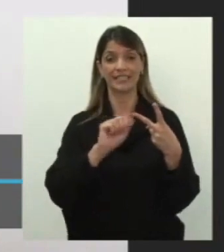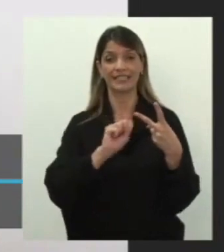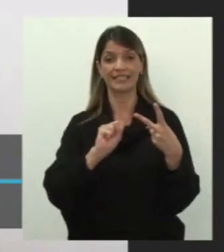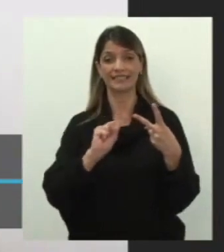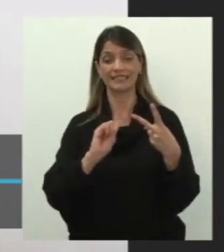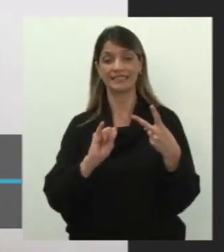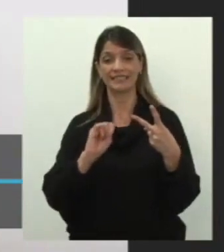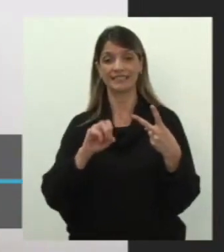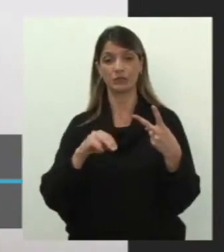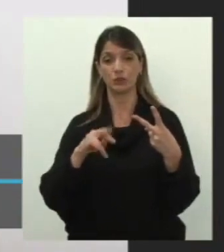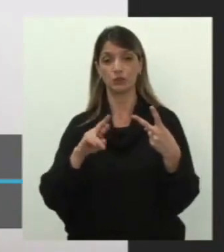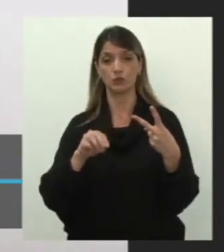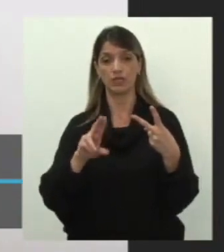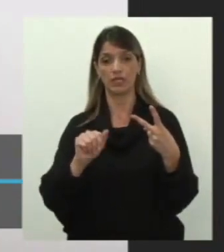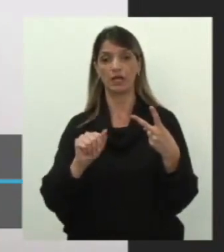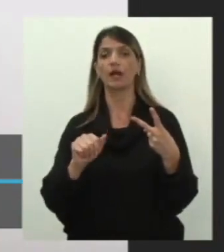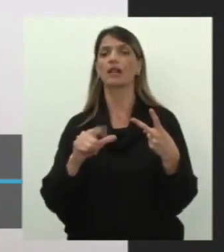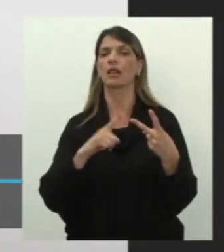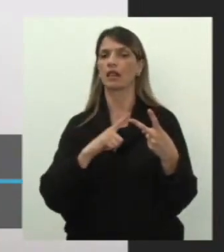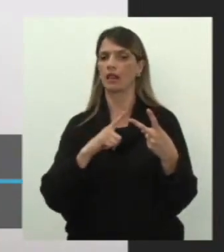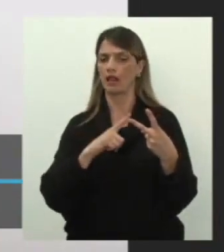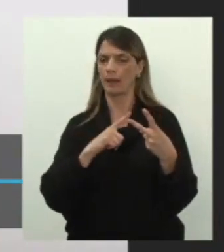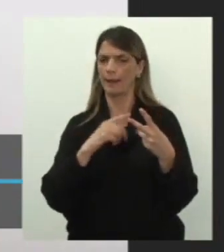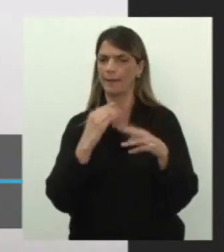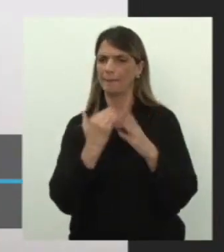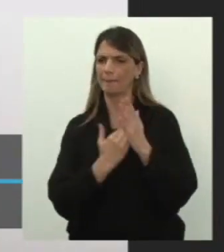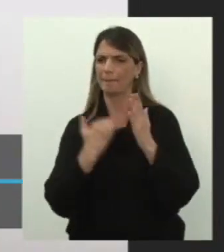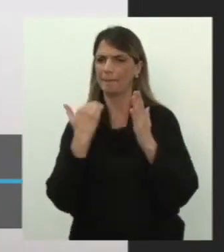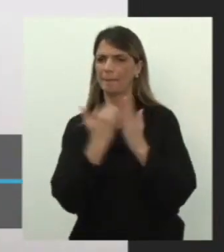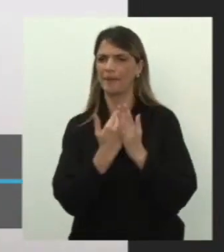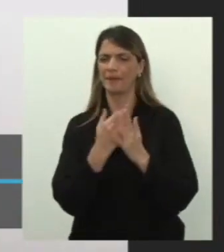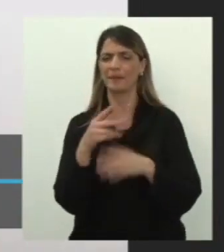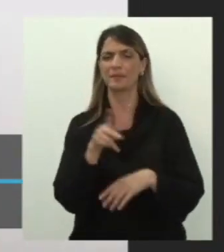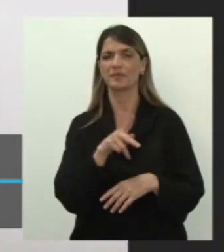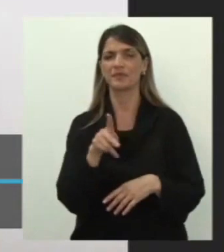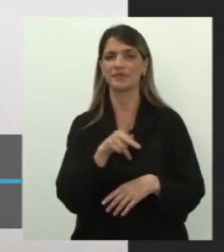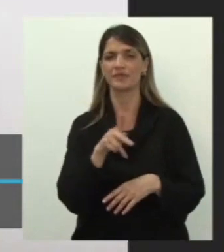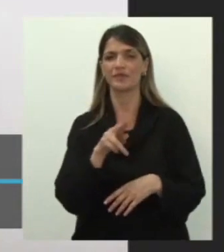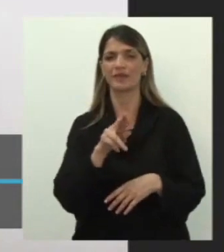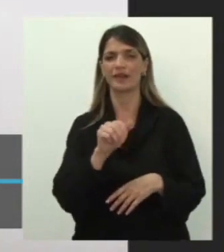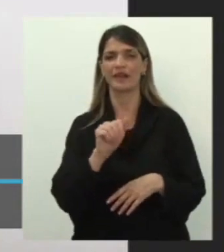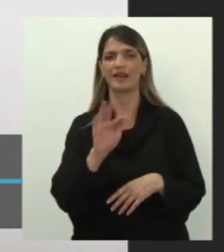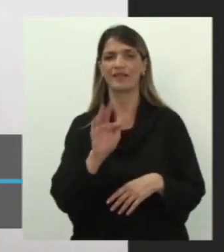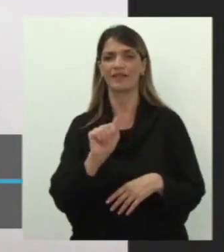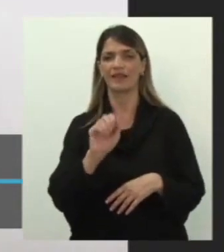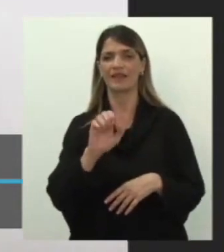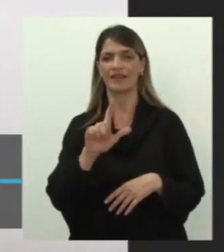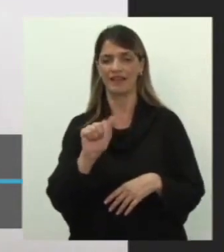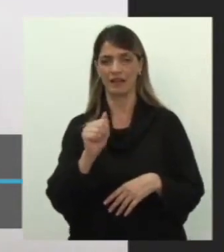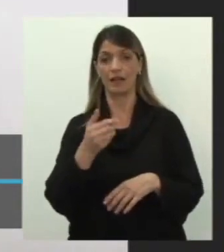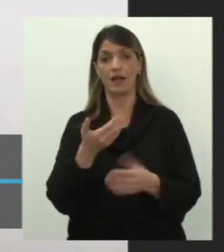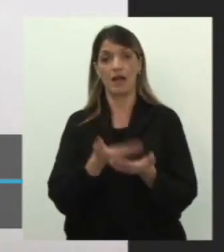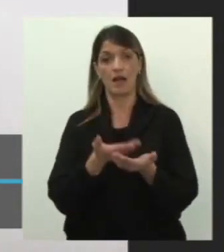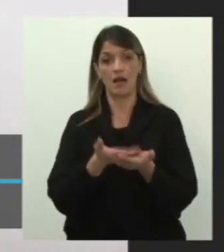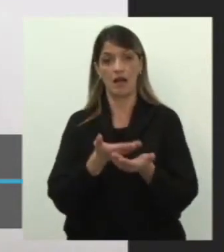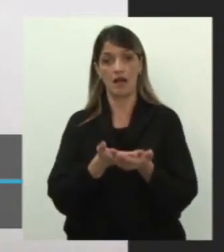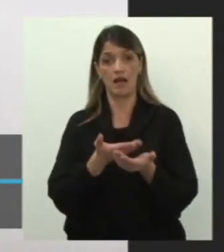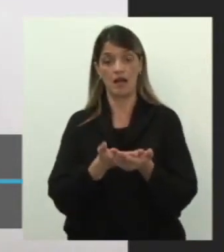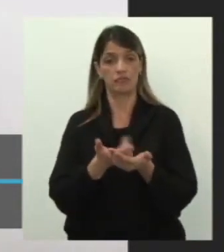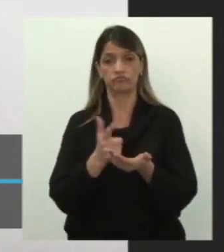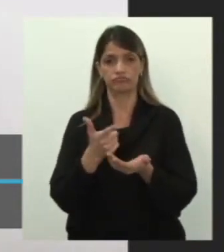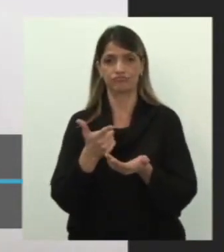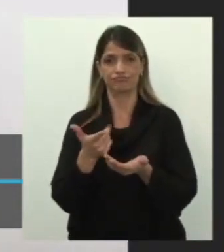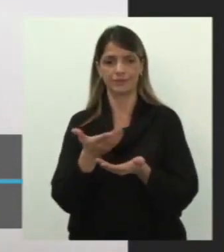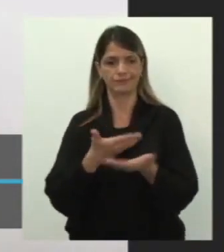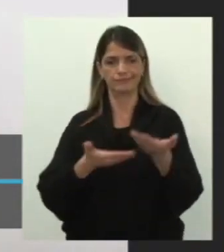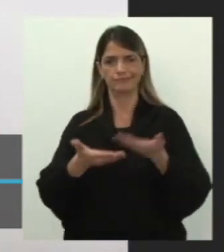assíncrona, nós temos mais colaborações aí. Professora Rafaela falou das aulas que não tem